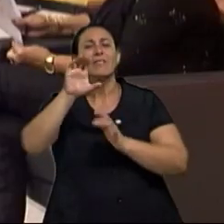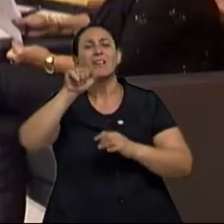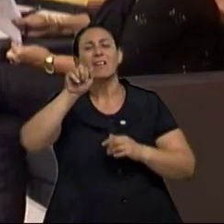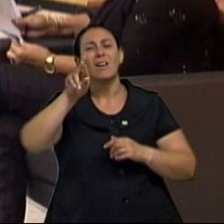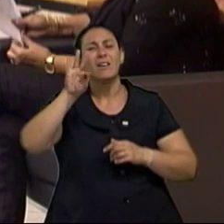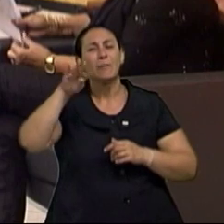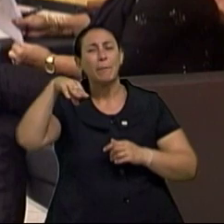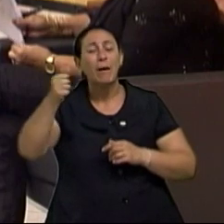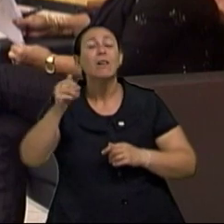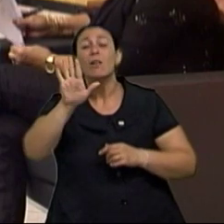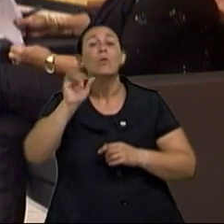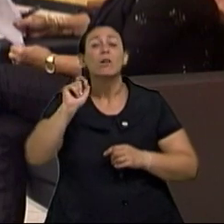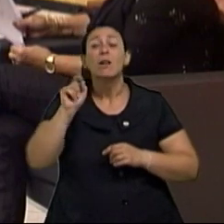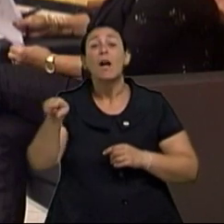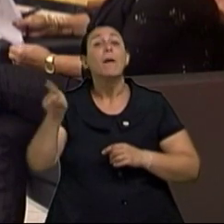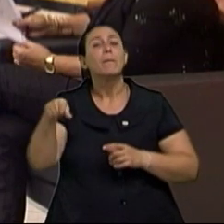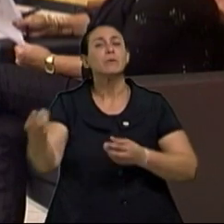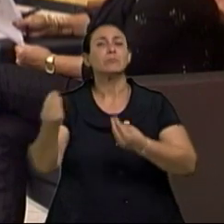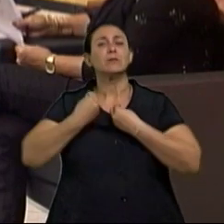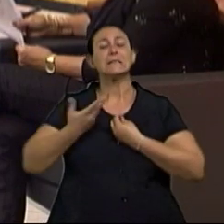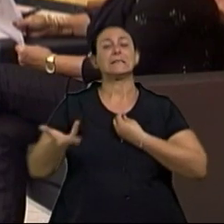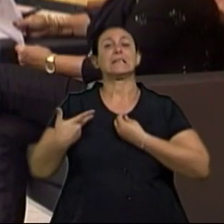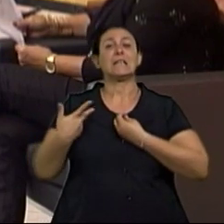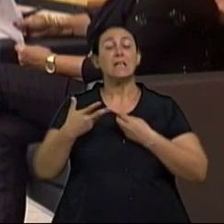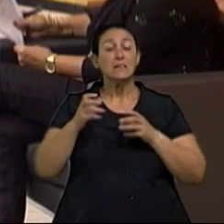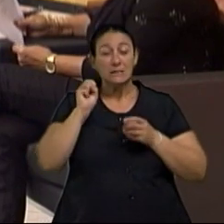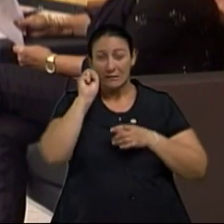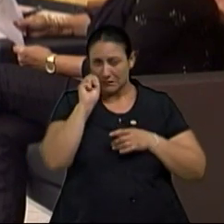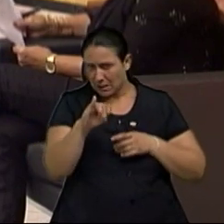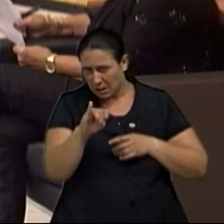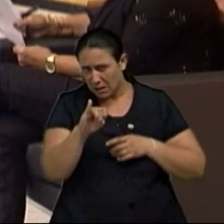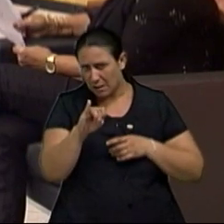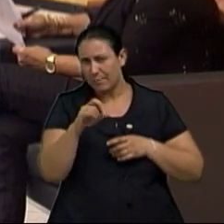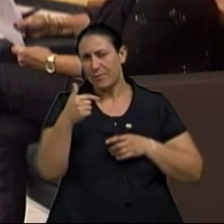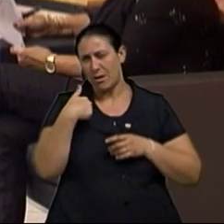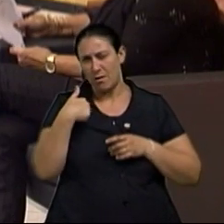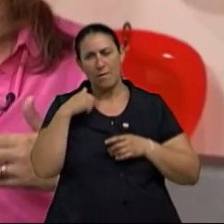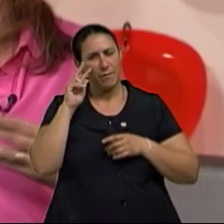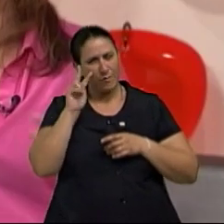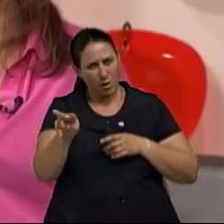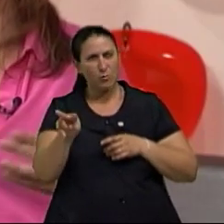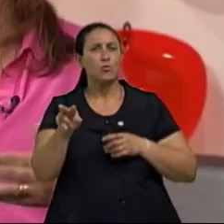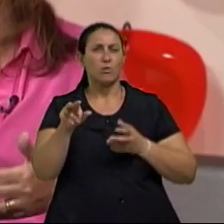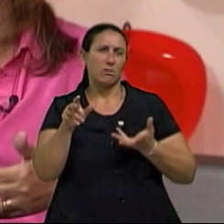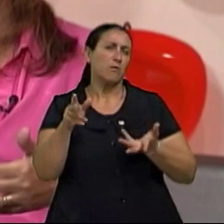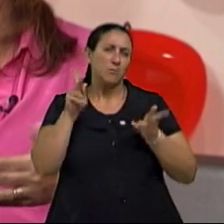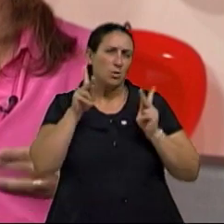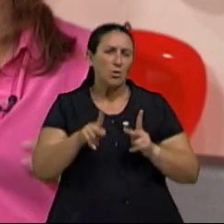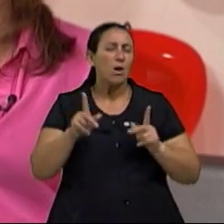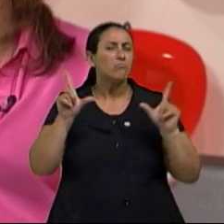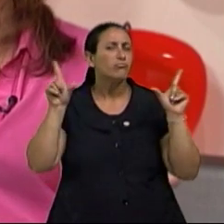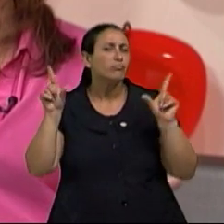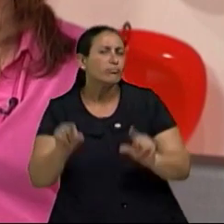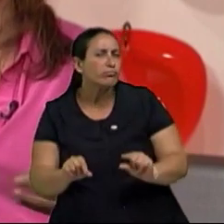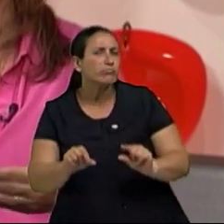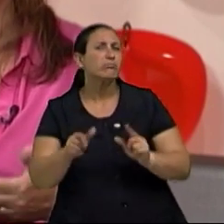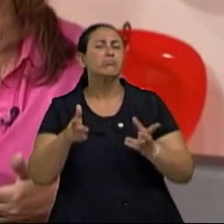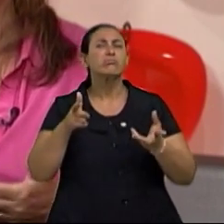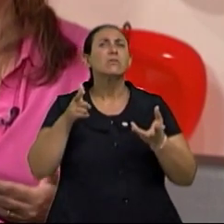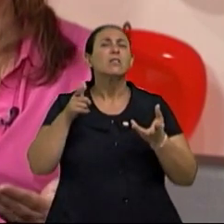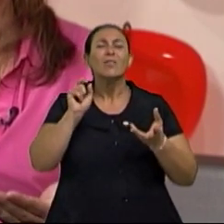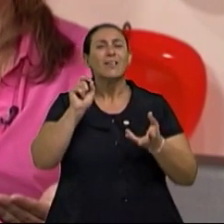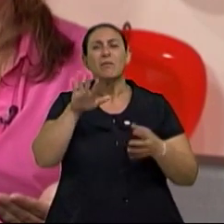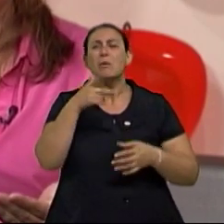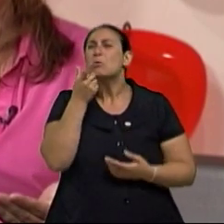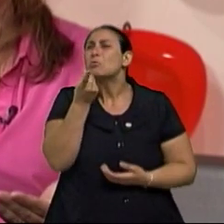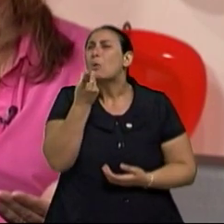para acelerar o metabolismo. Mas assim, ó, como que eu vou acelerar o metabolismo, reduzir medidas se é um chocolate? Mas são